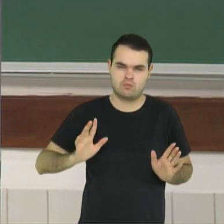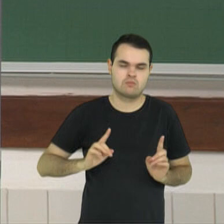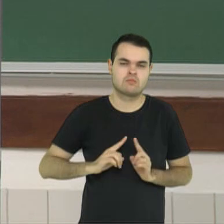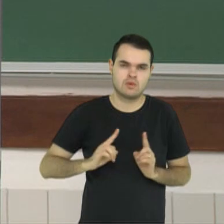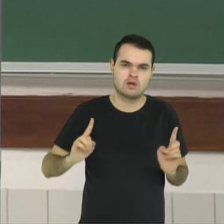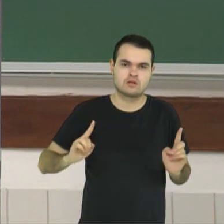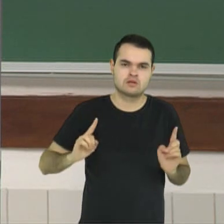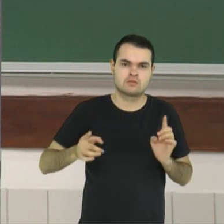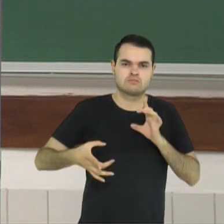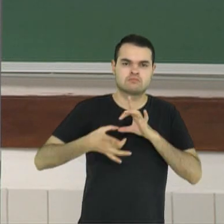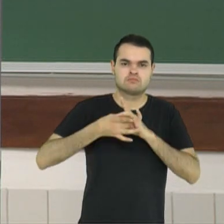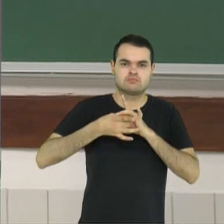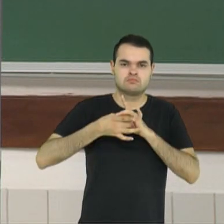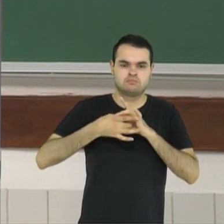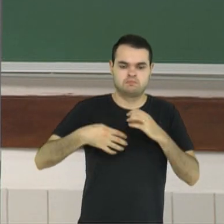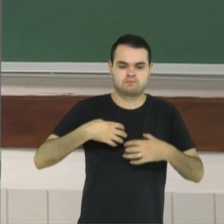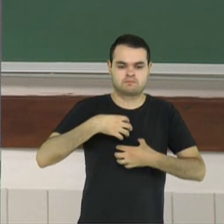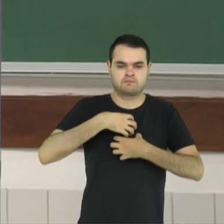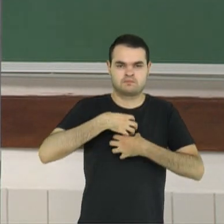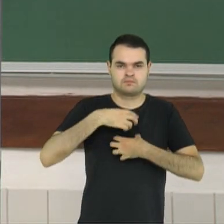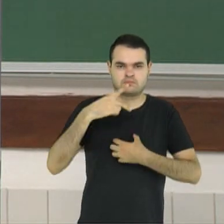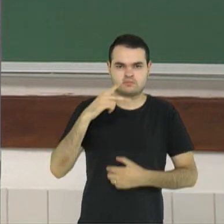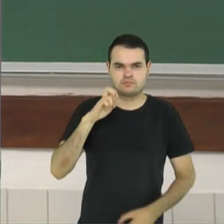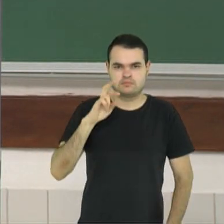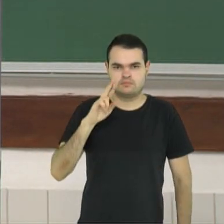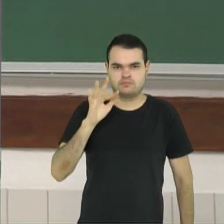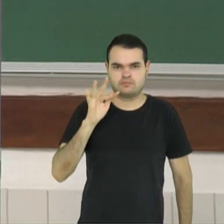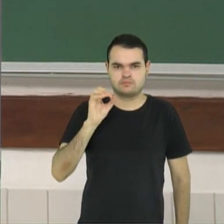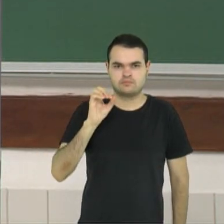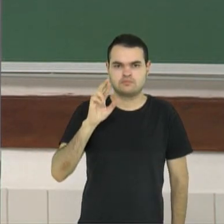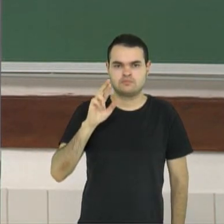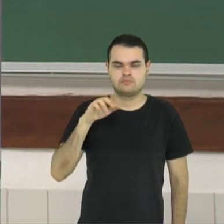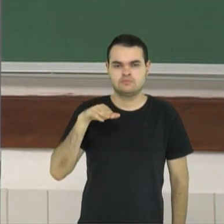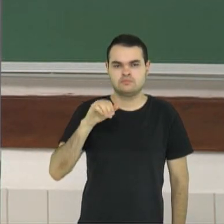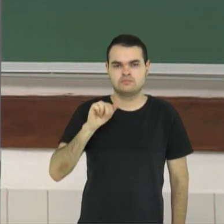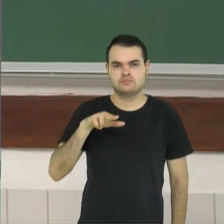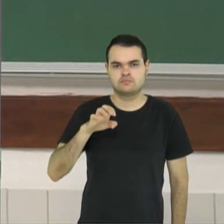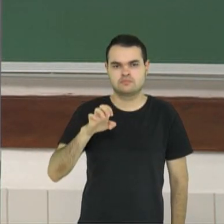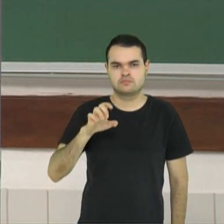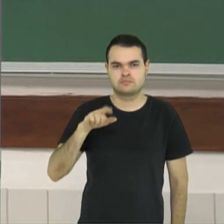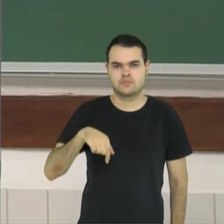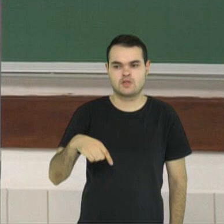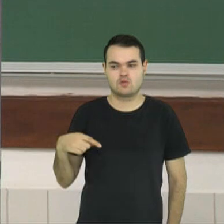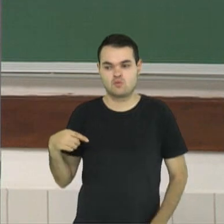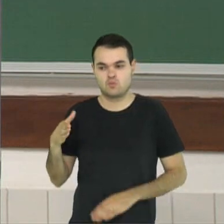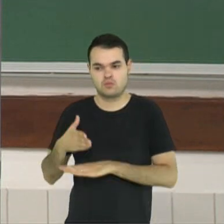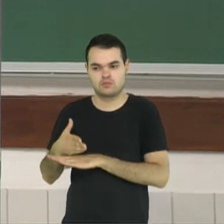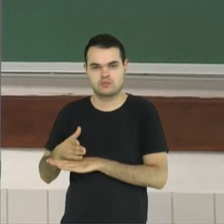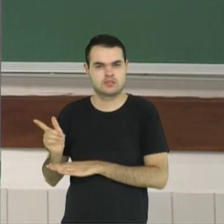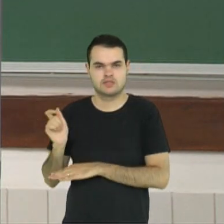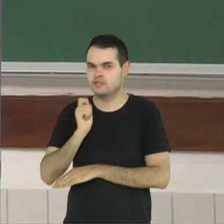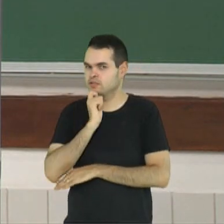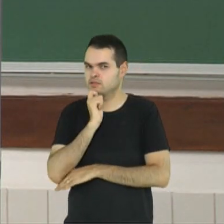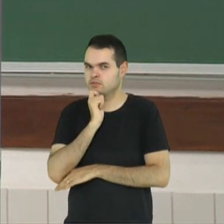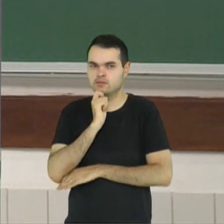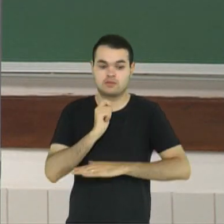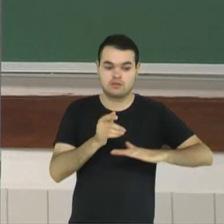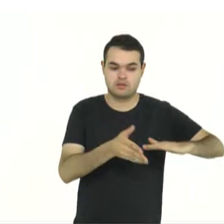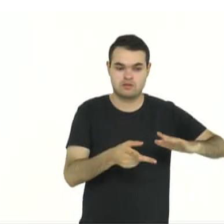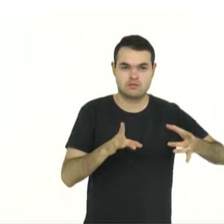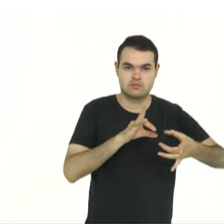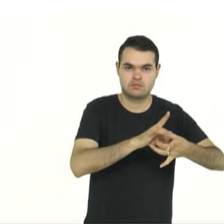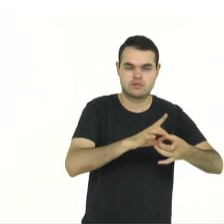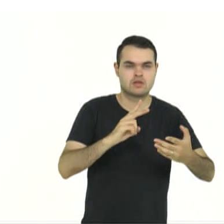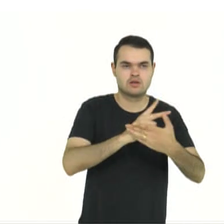naquela performance, lembrando que performance é um movimento que surge na arte contemporânea. No modernismo ele não existe ainda. Então essa resposta está